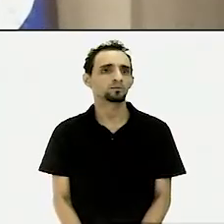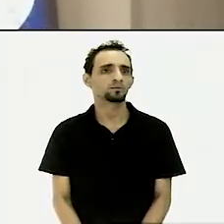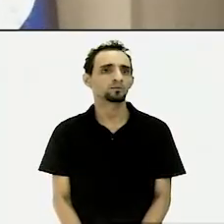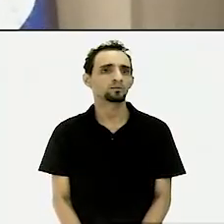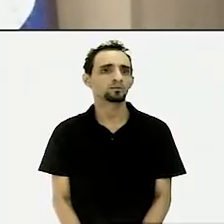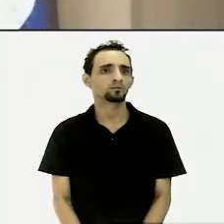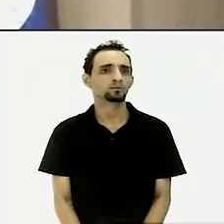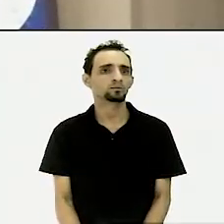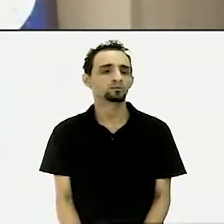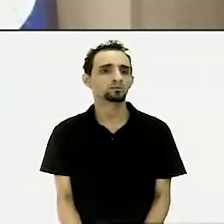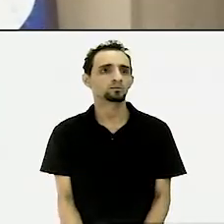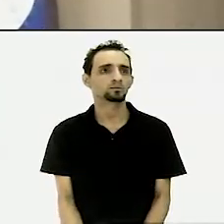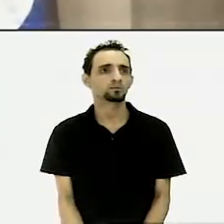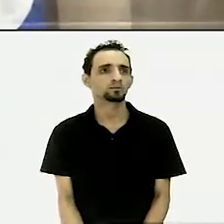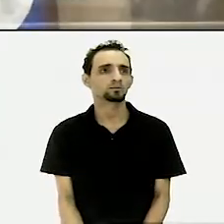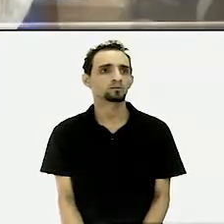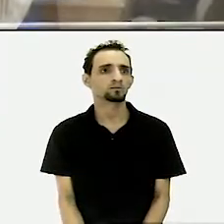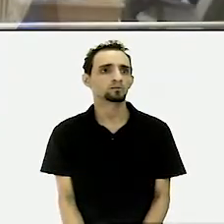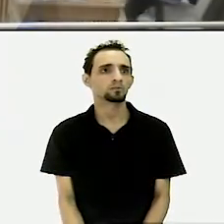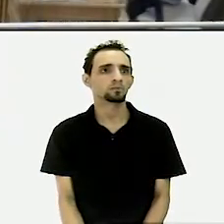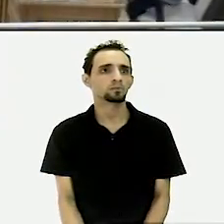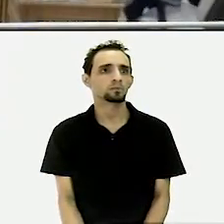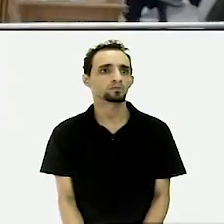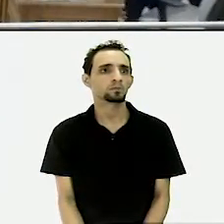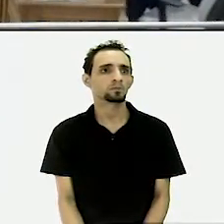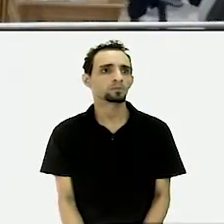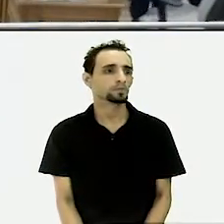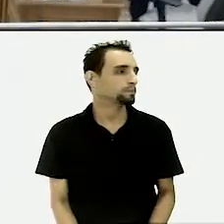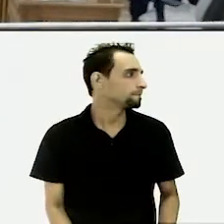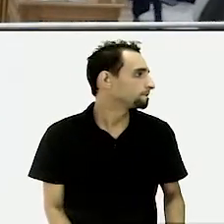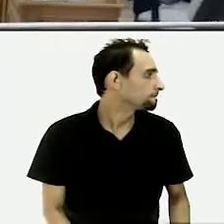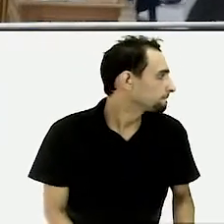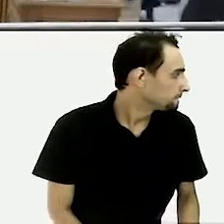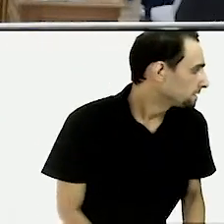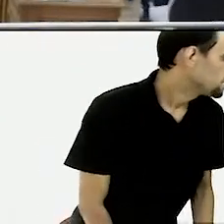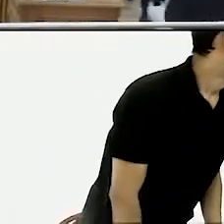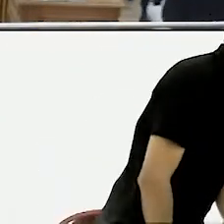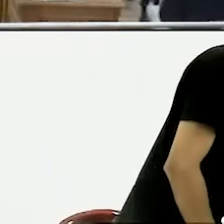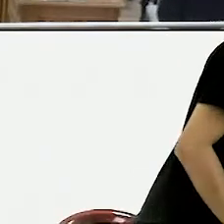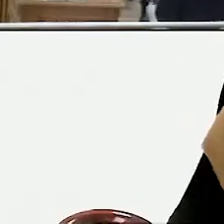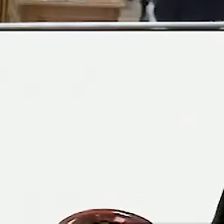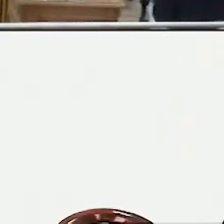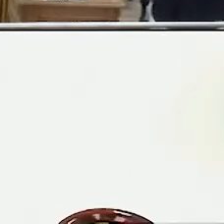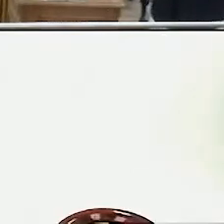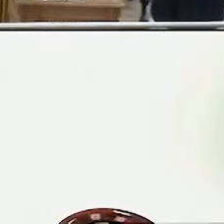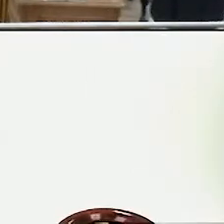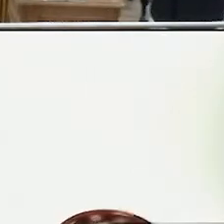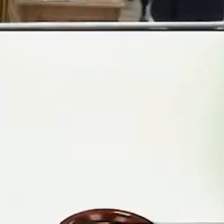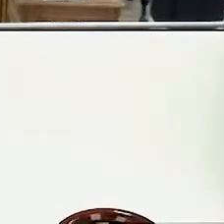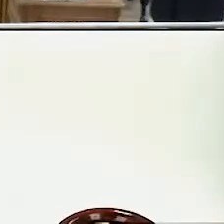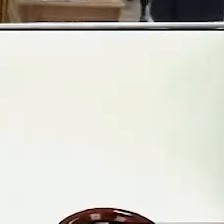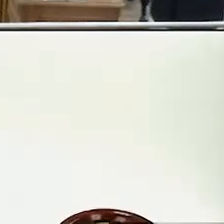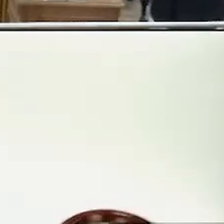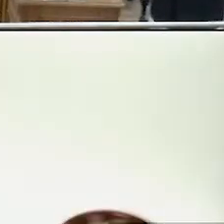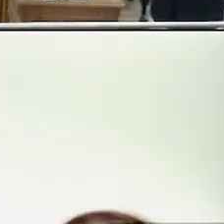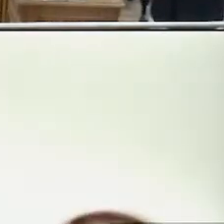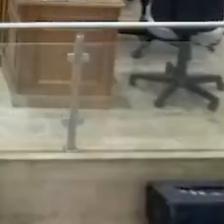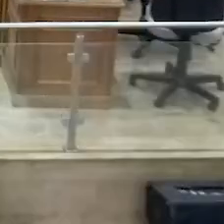Obrigado, presidente, pela parte e pelo assunto também, que todos nós, acho que